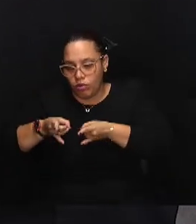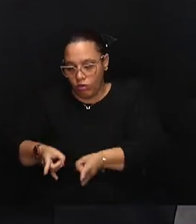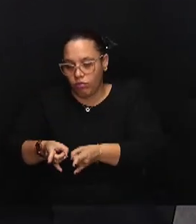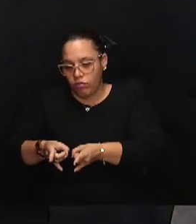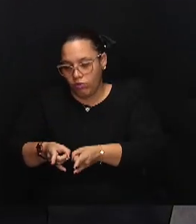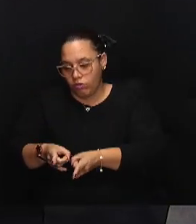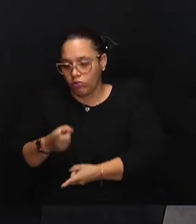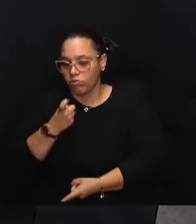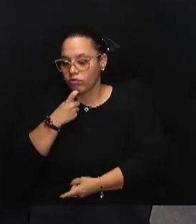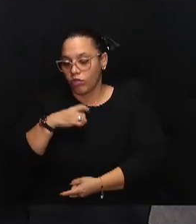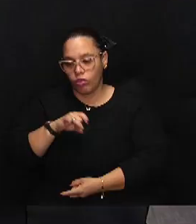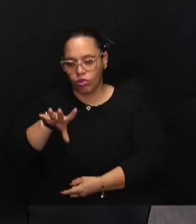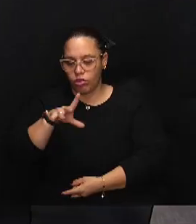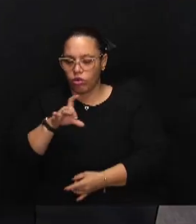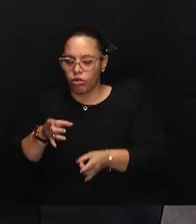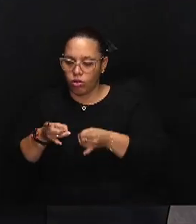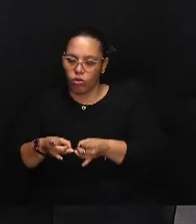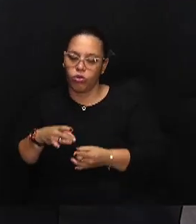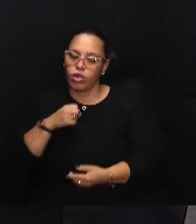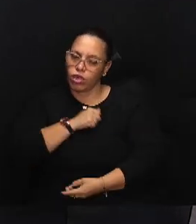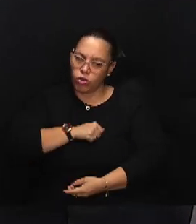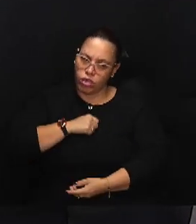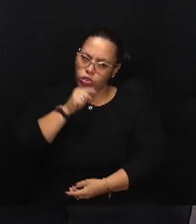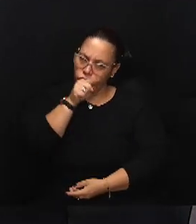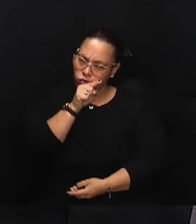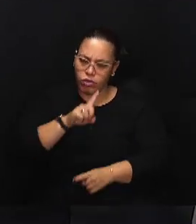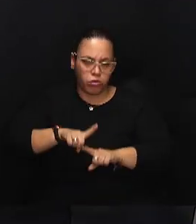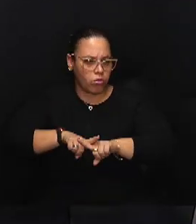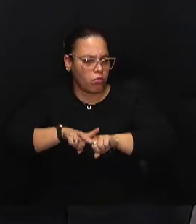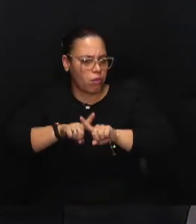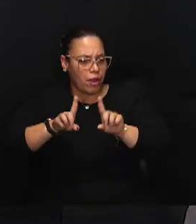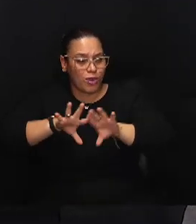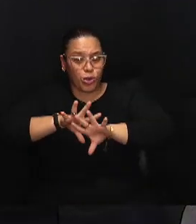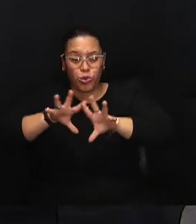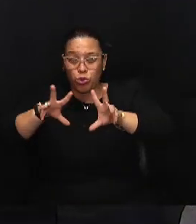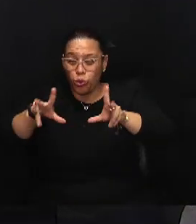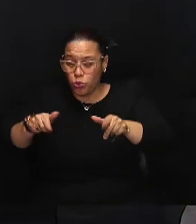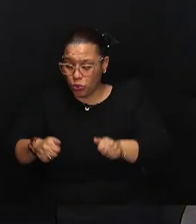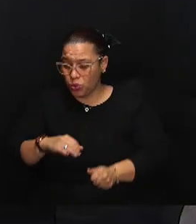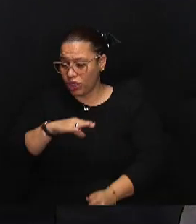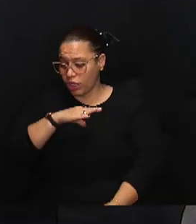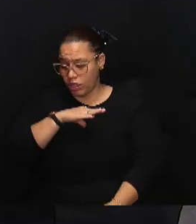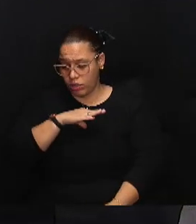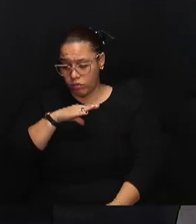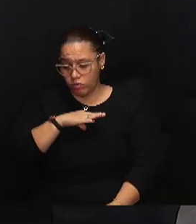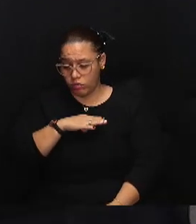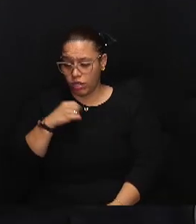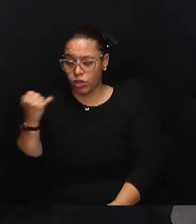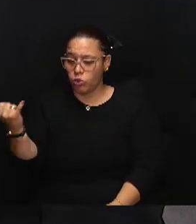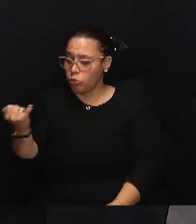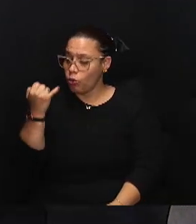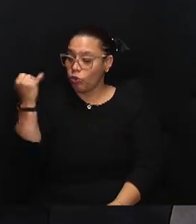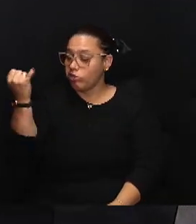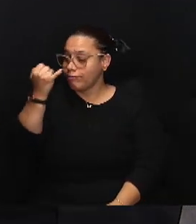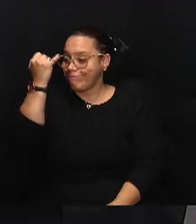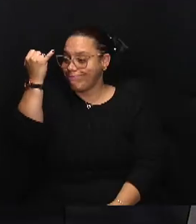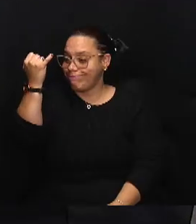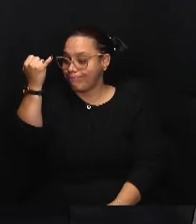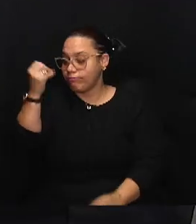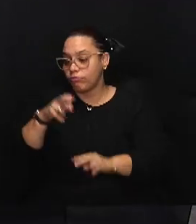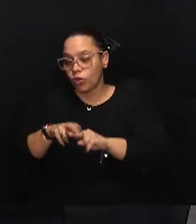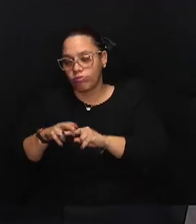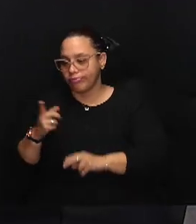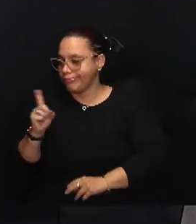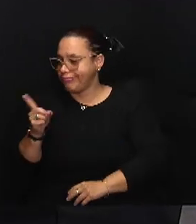E não só o cemitério da Saudade, a gente vai lá, mas todos os cemitérios da cidade são importantíssimos exatamente por isso.